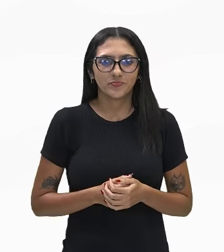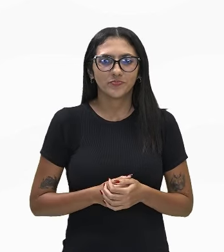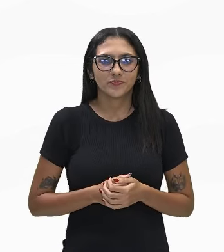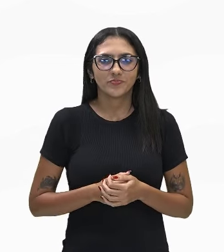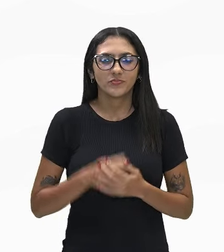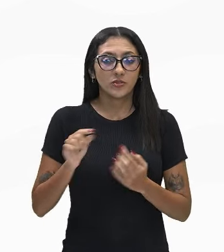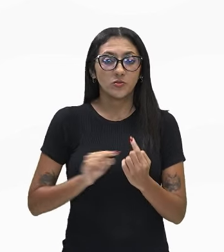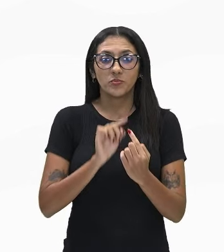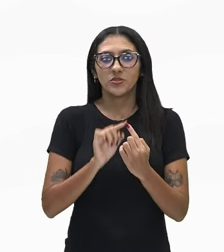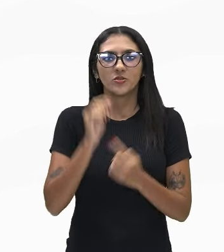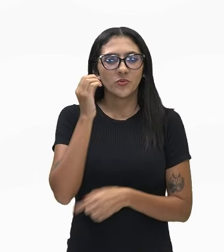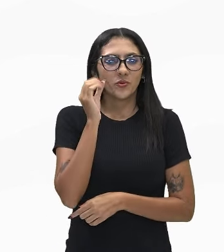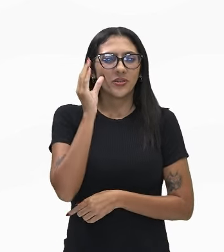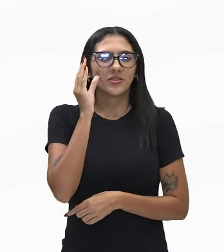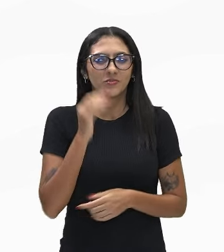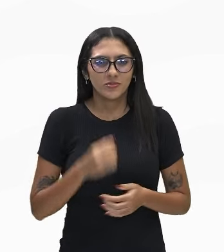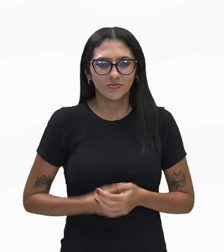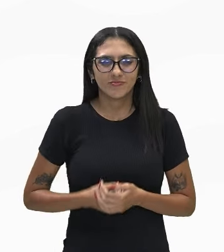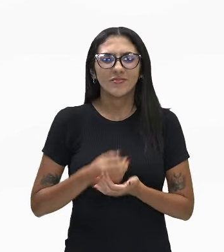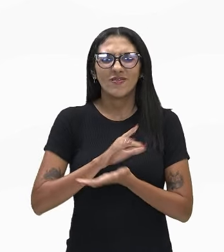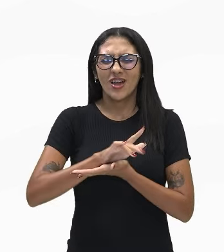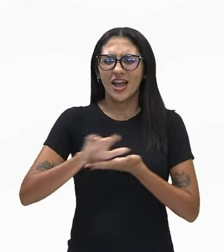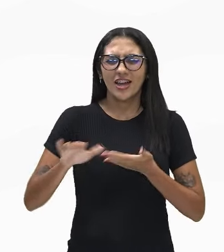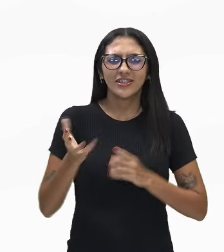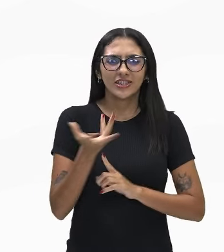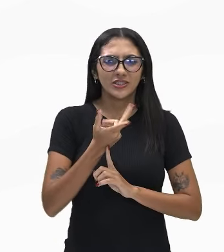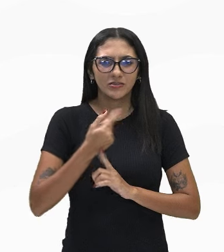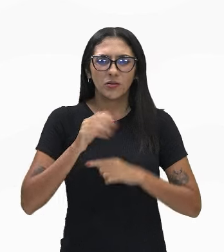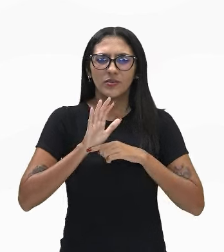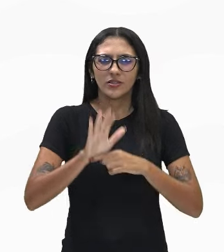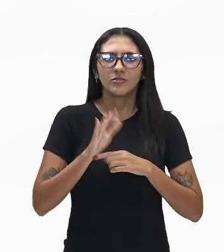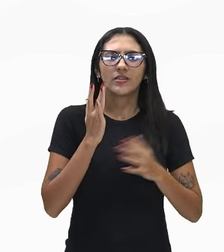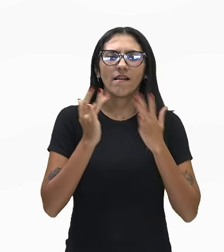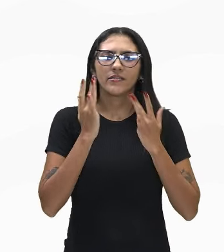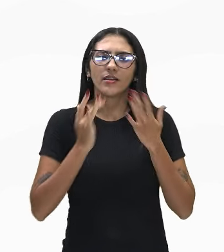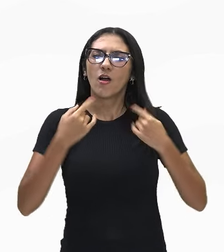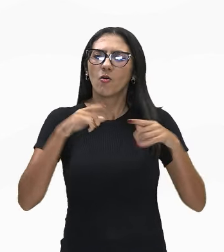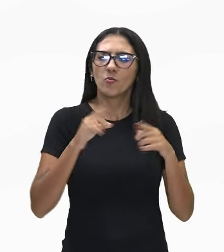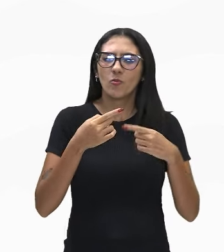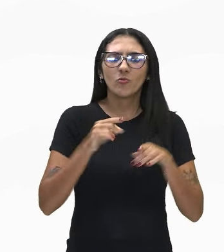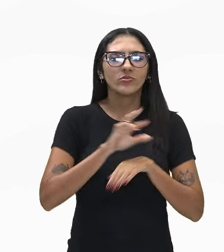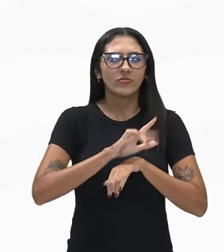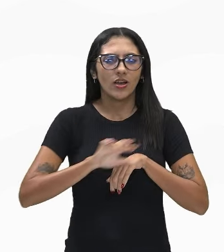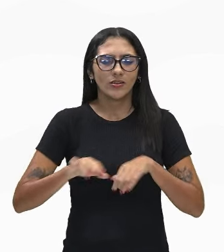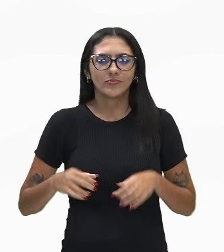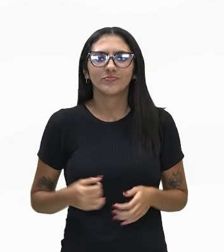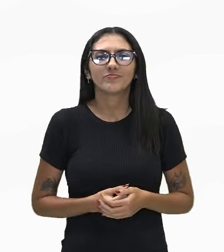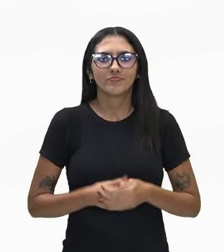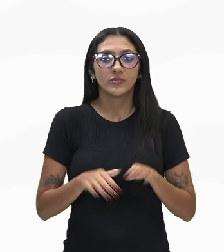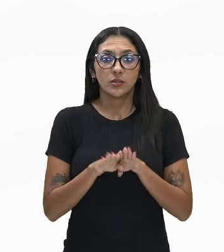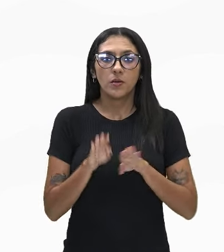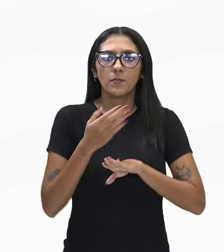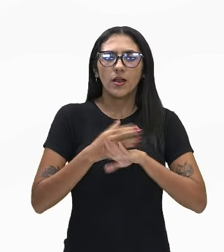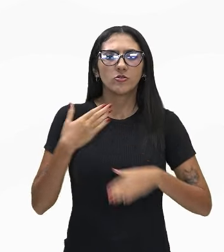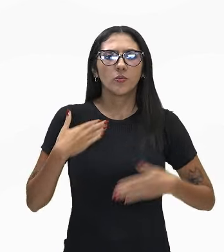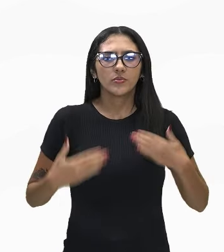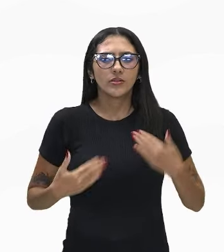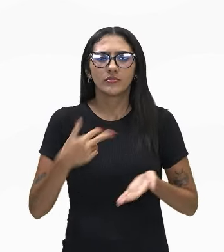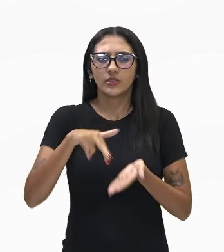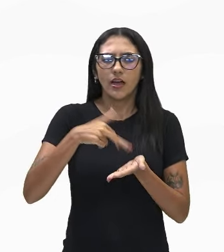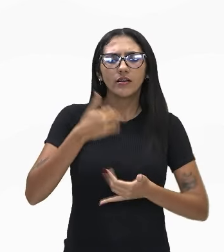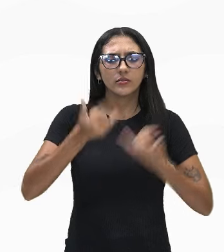objeto de conhecimento são as manifestações artísticas, apresentações teatrais, músicas, etc. E práticas corporais, danças,